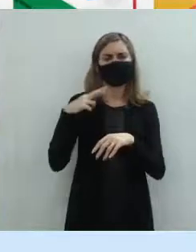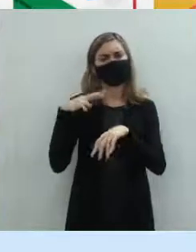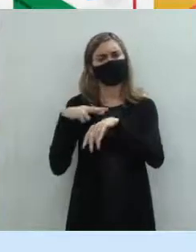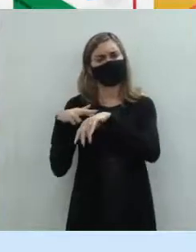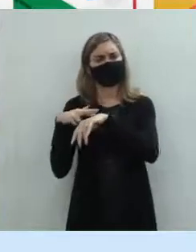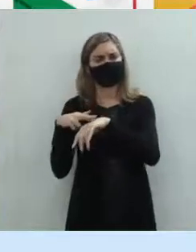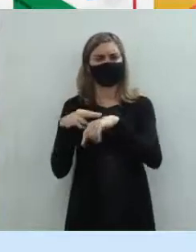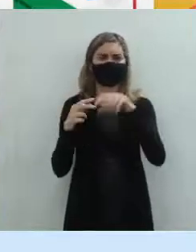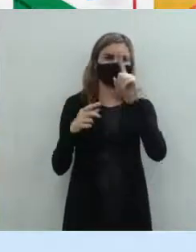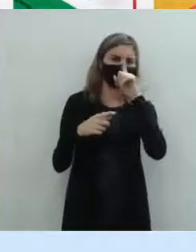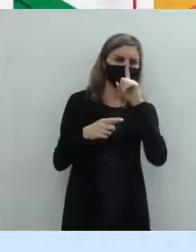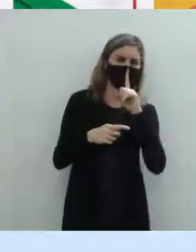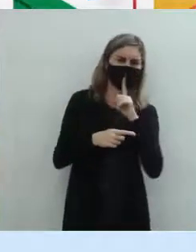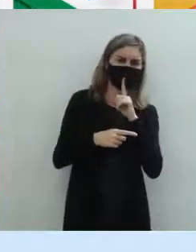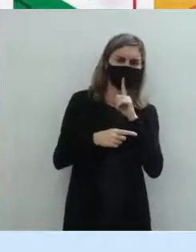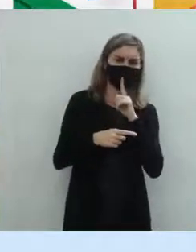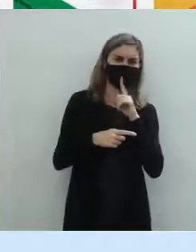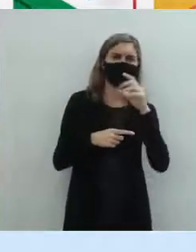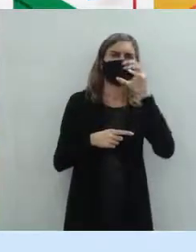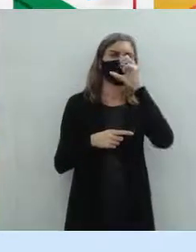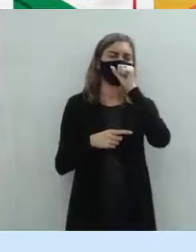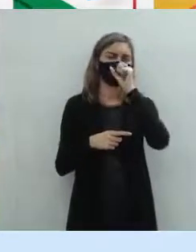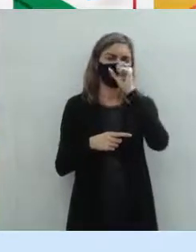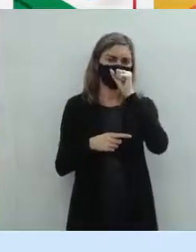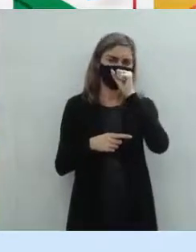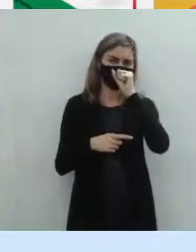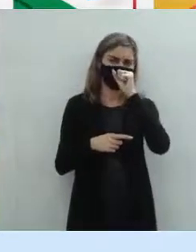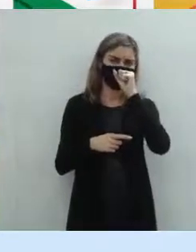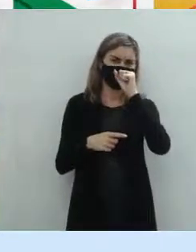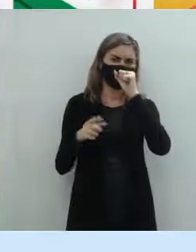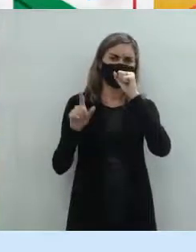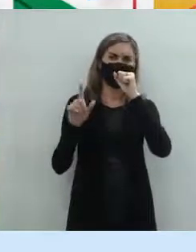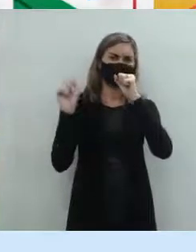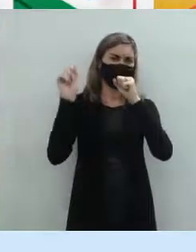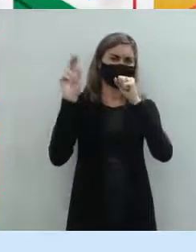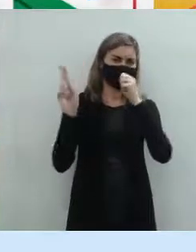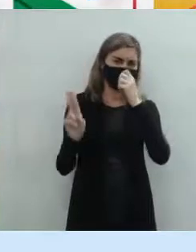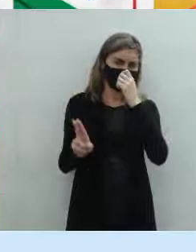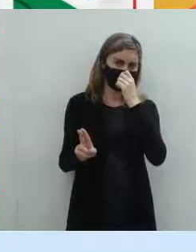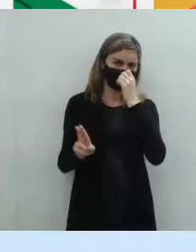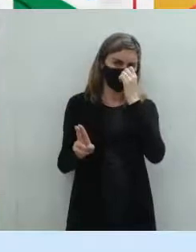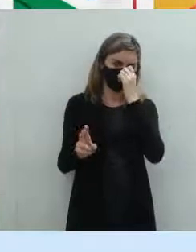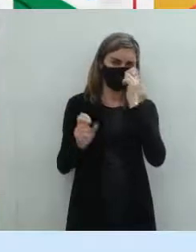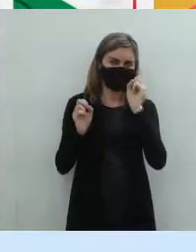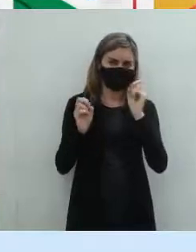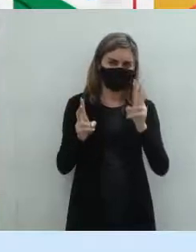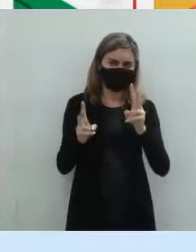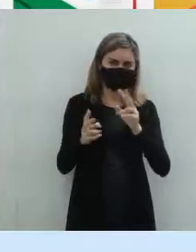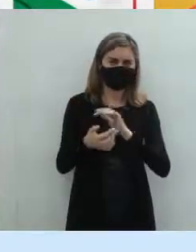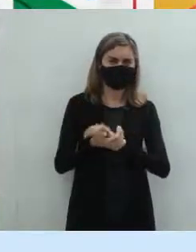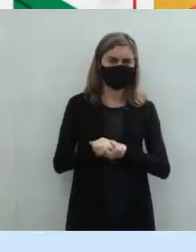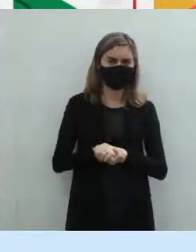amarelo, o laranja com o azul. Ok, pessoal?